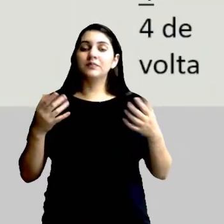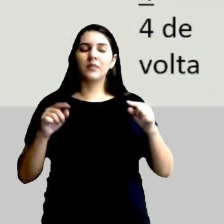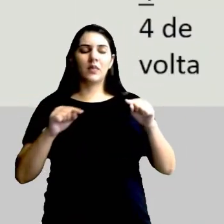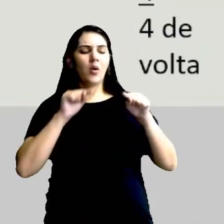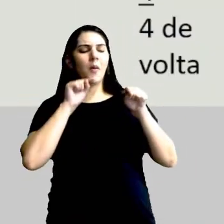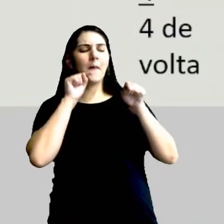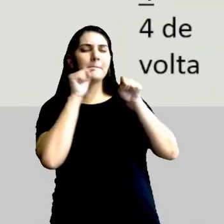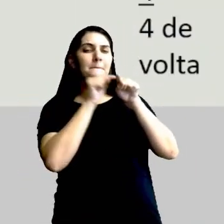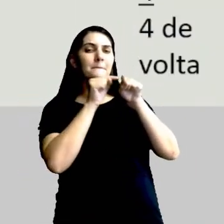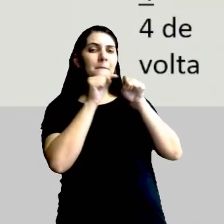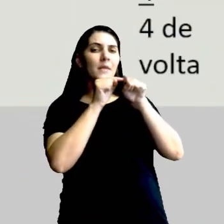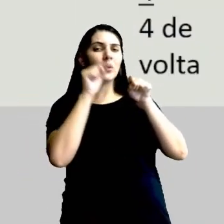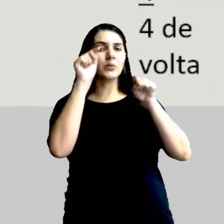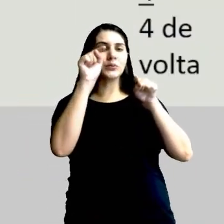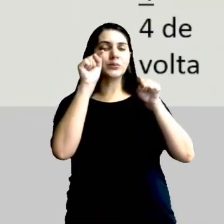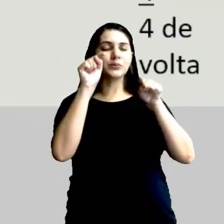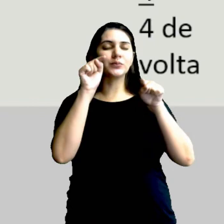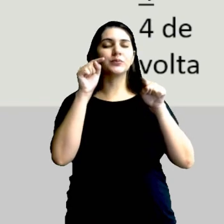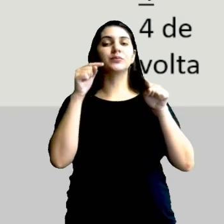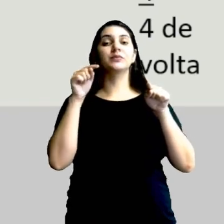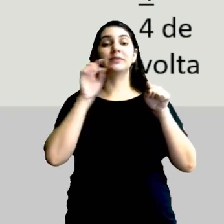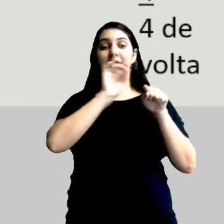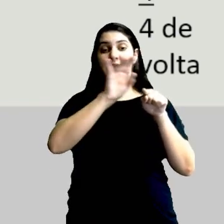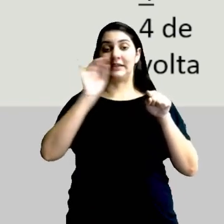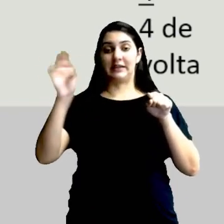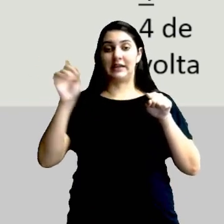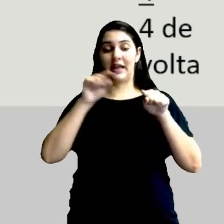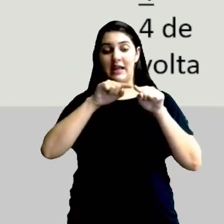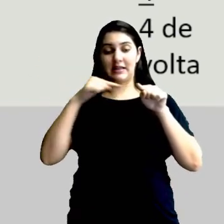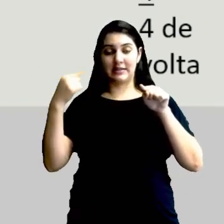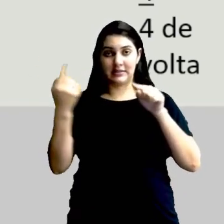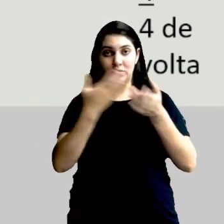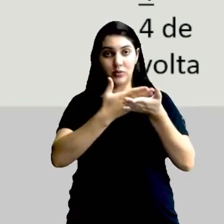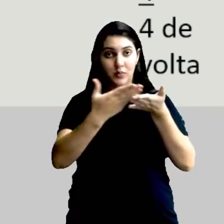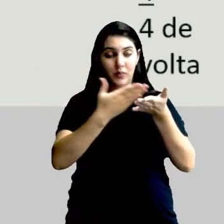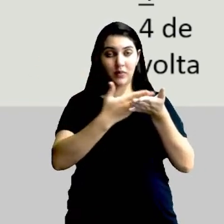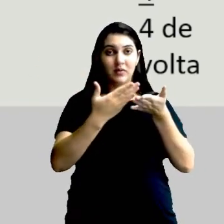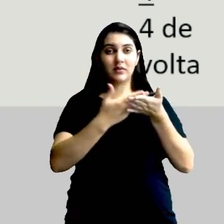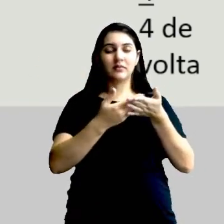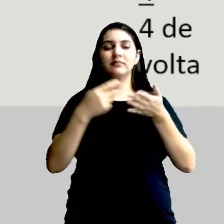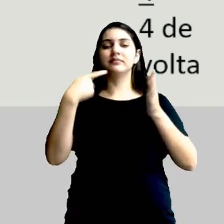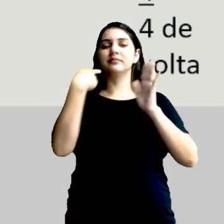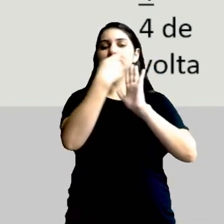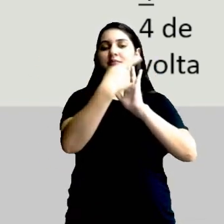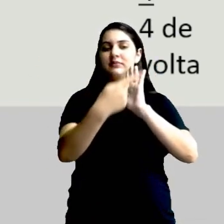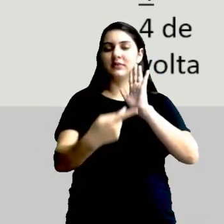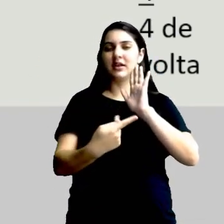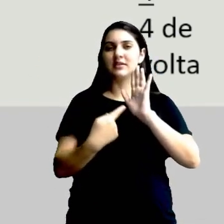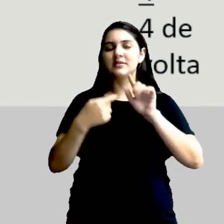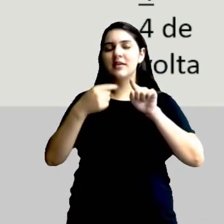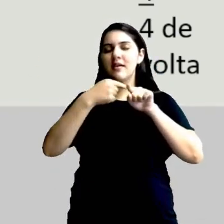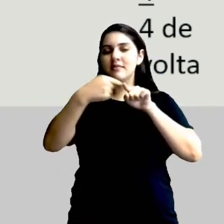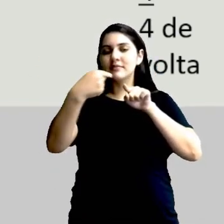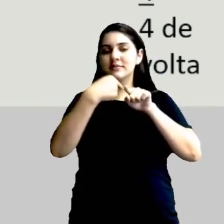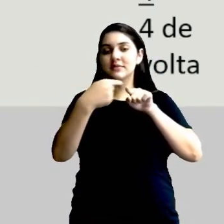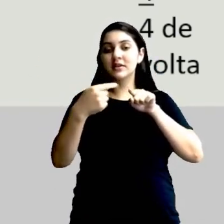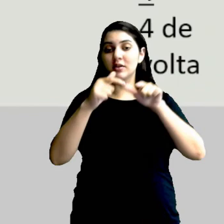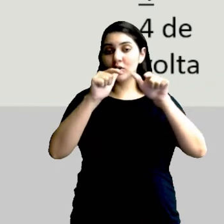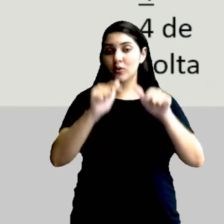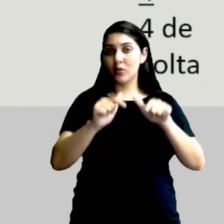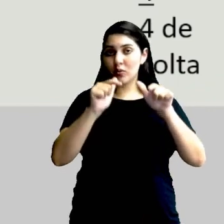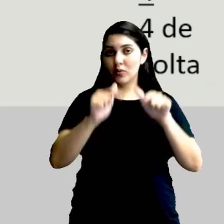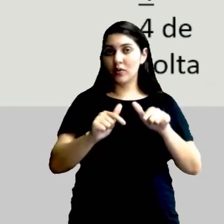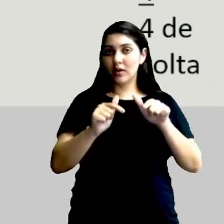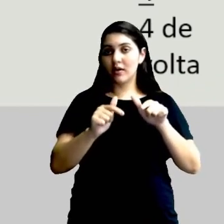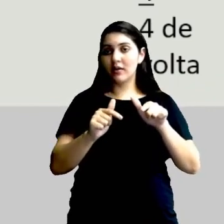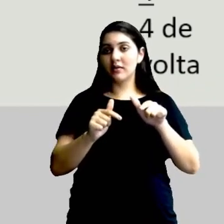Considerando o ponto marcado em cada círculo como ponto inicial, desenhe a seta na